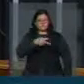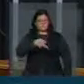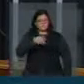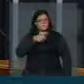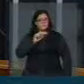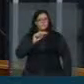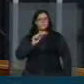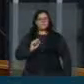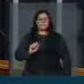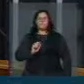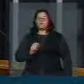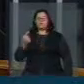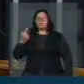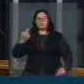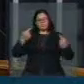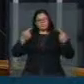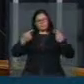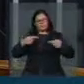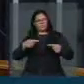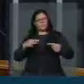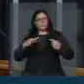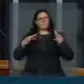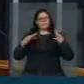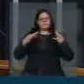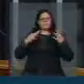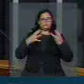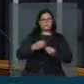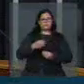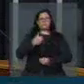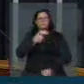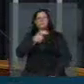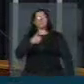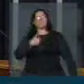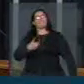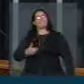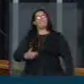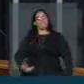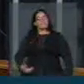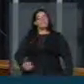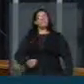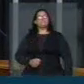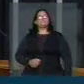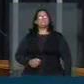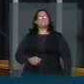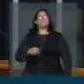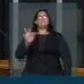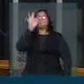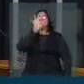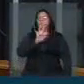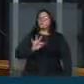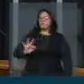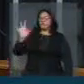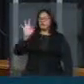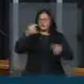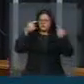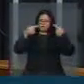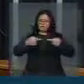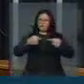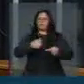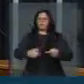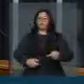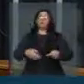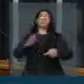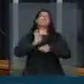contra todos os governos. Contra o governo federal, contra os governos